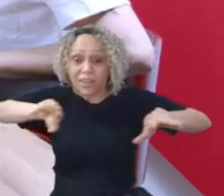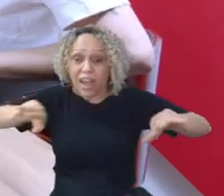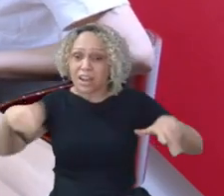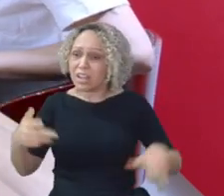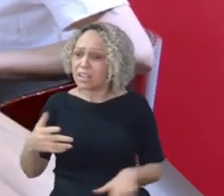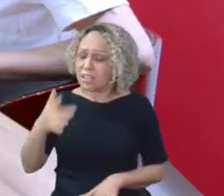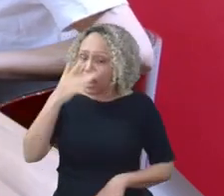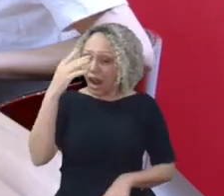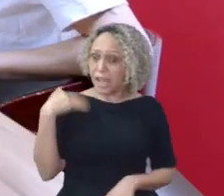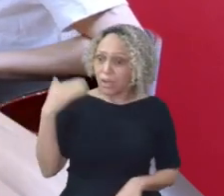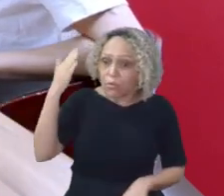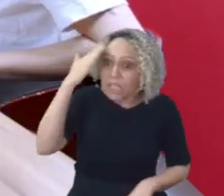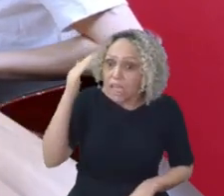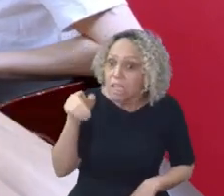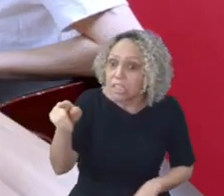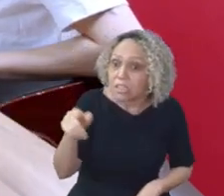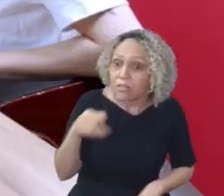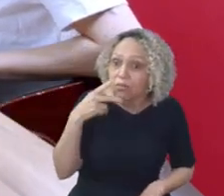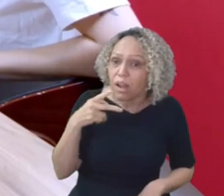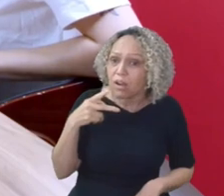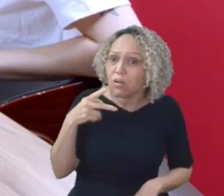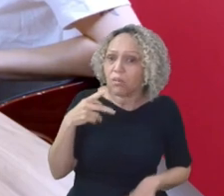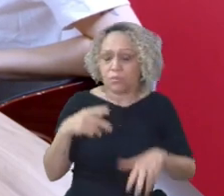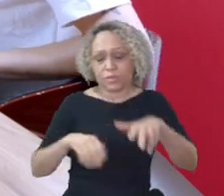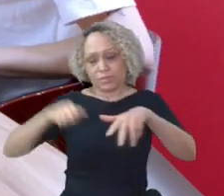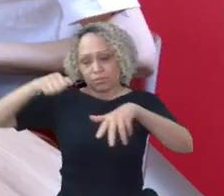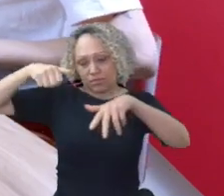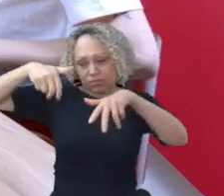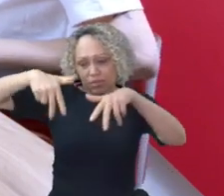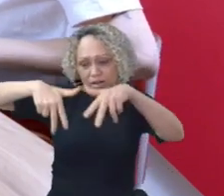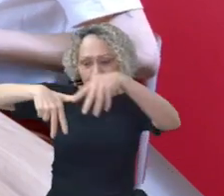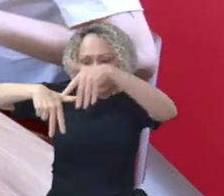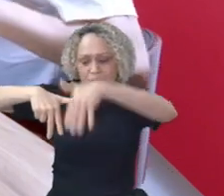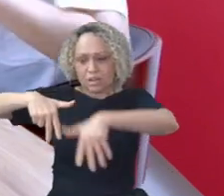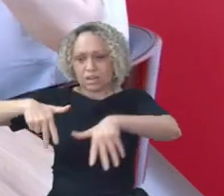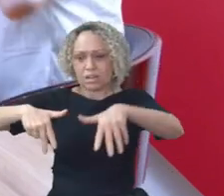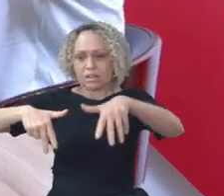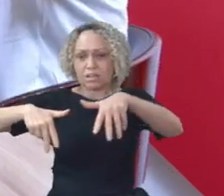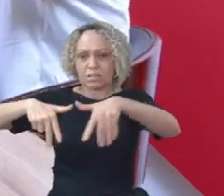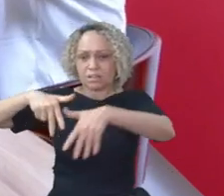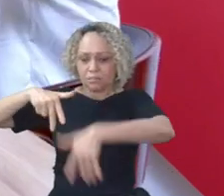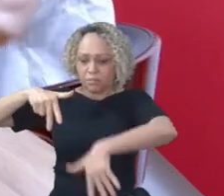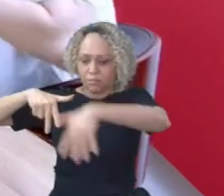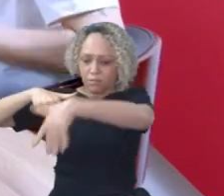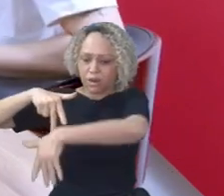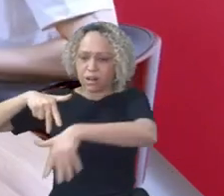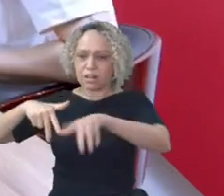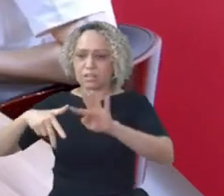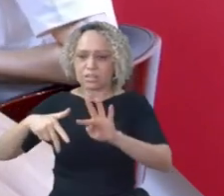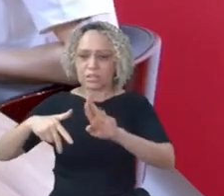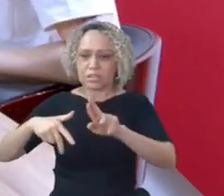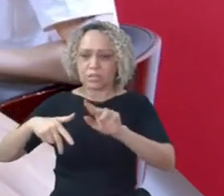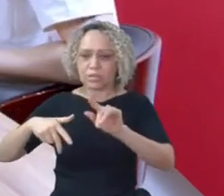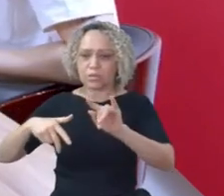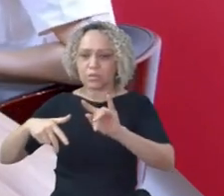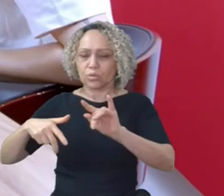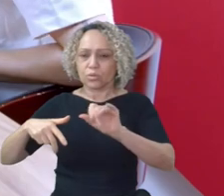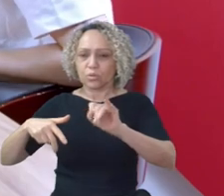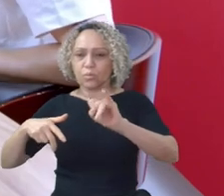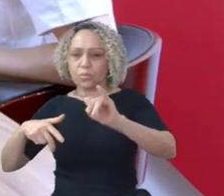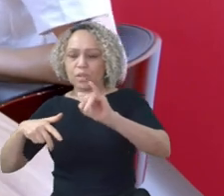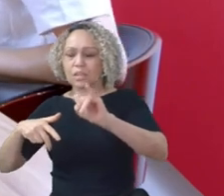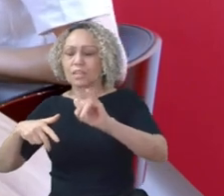dentro do Tupi-Guarani tem o Guajajara também, da Sônia Guajajara. Ah, é verdade, da Sônia. Bem isso